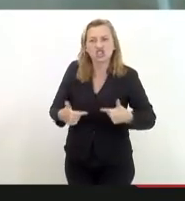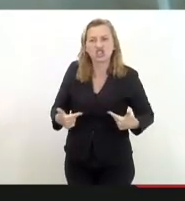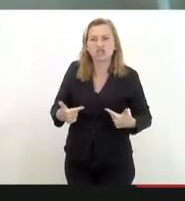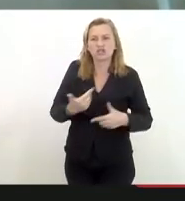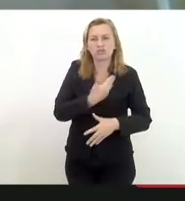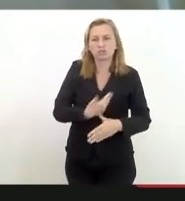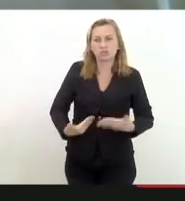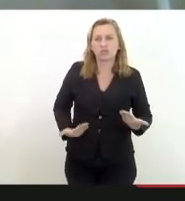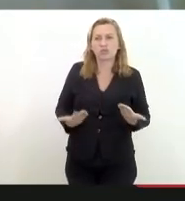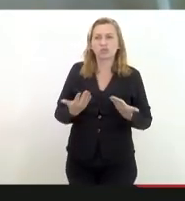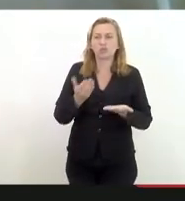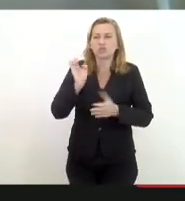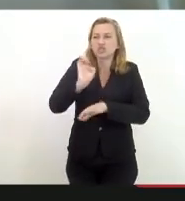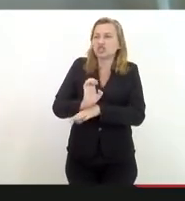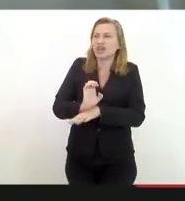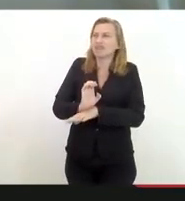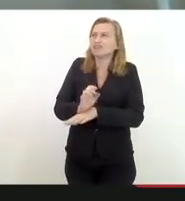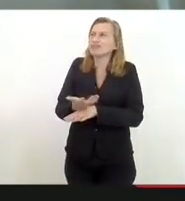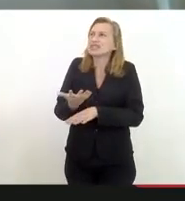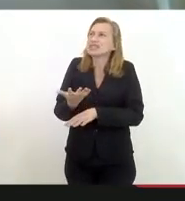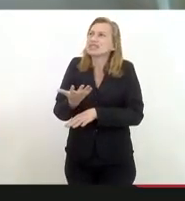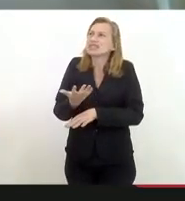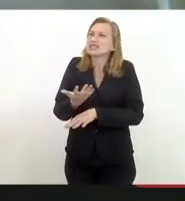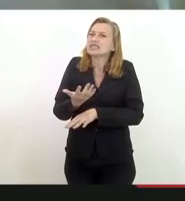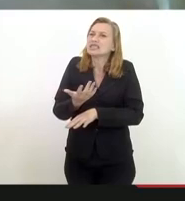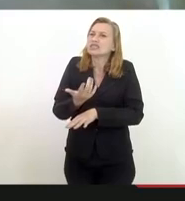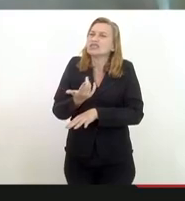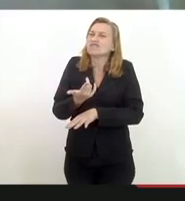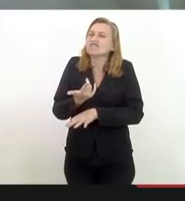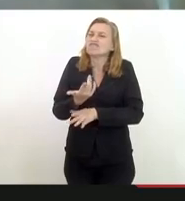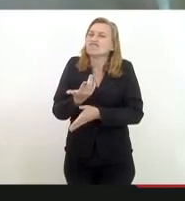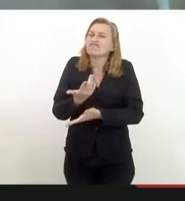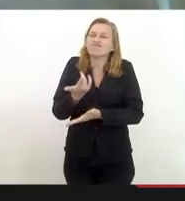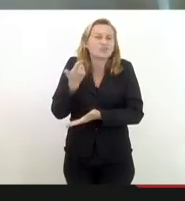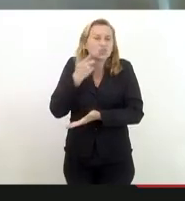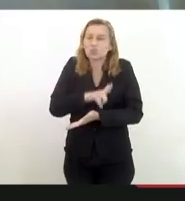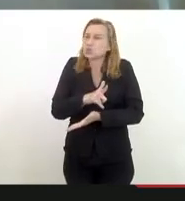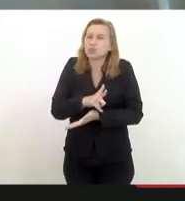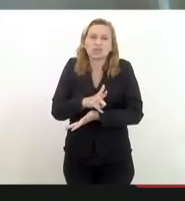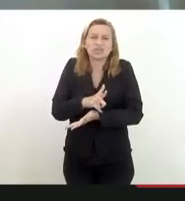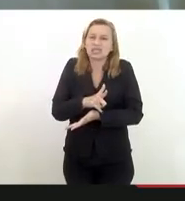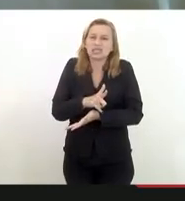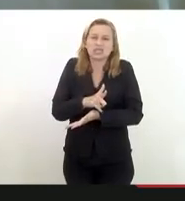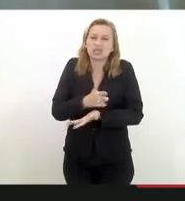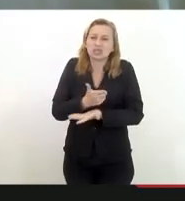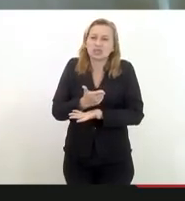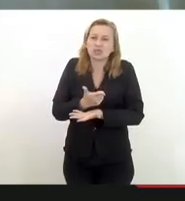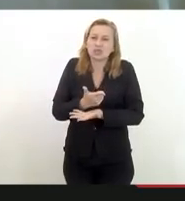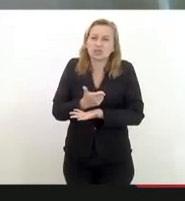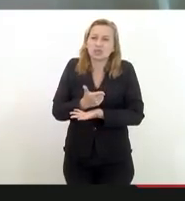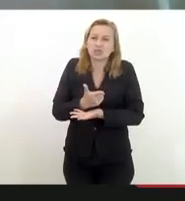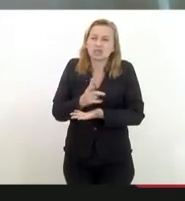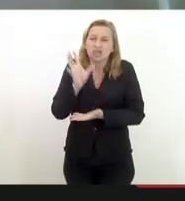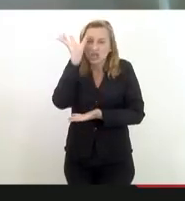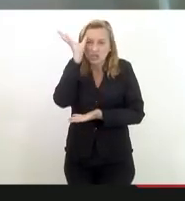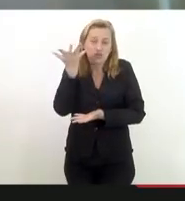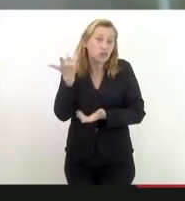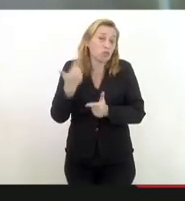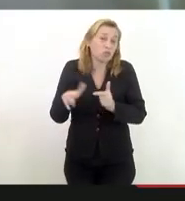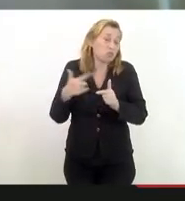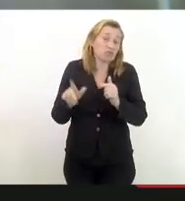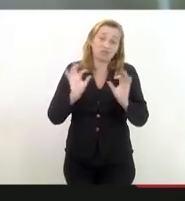Estado não tem muito, assim, pelo menos em juízo, não conseguiu deduzir uma solução para o